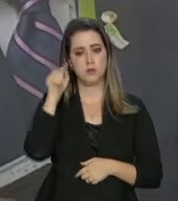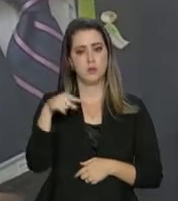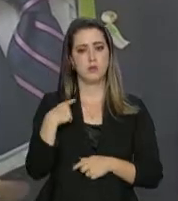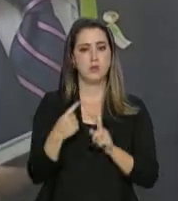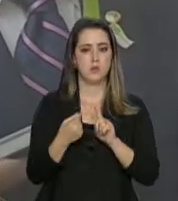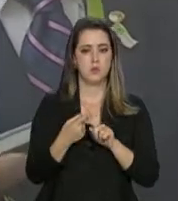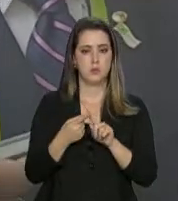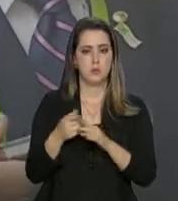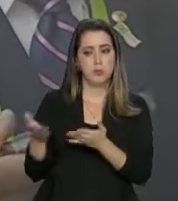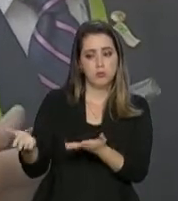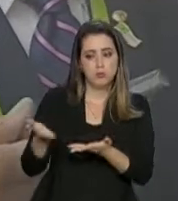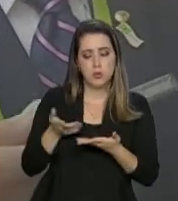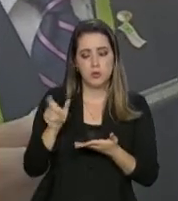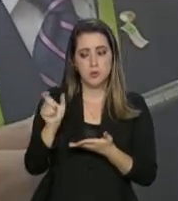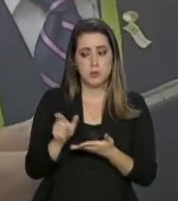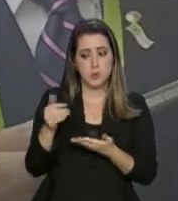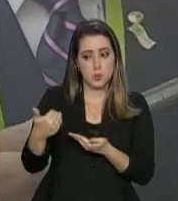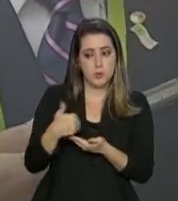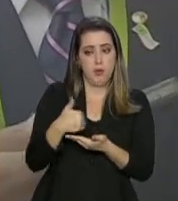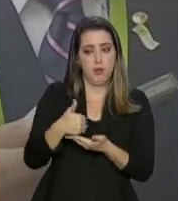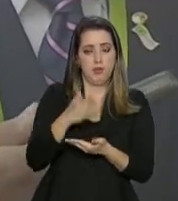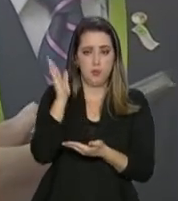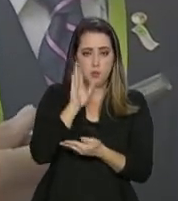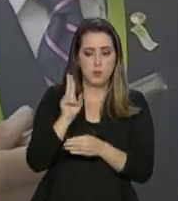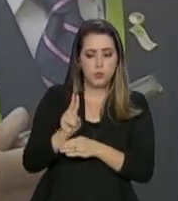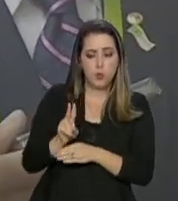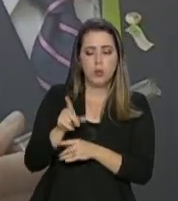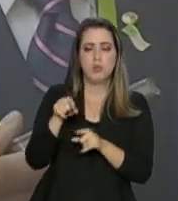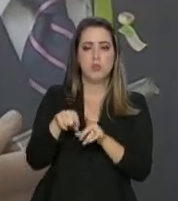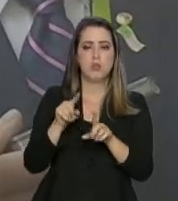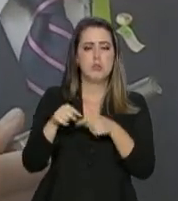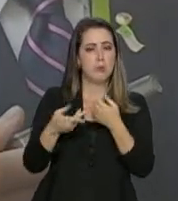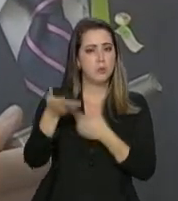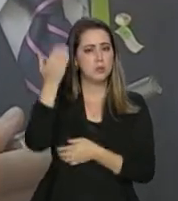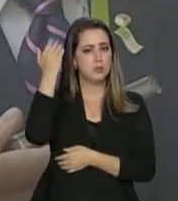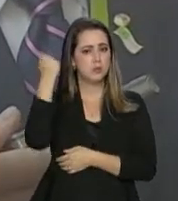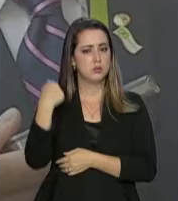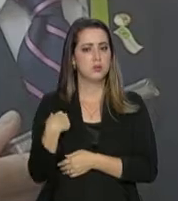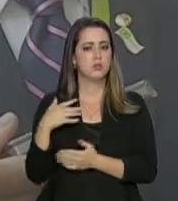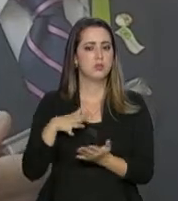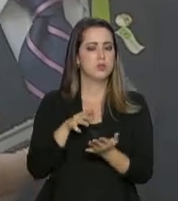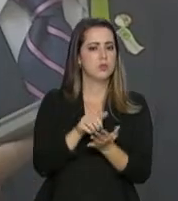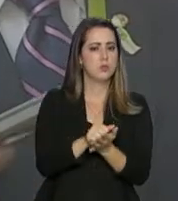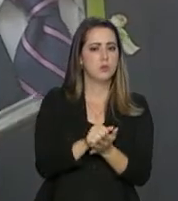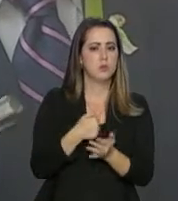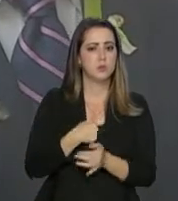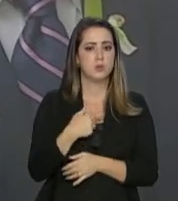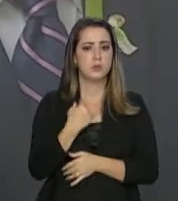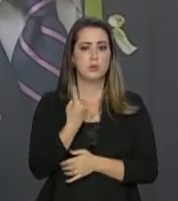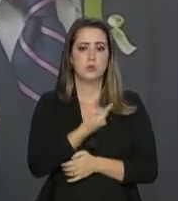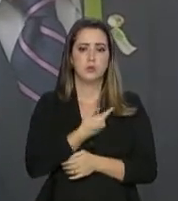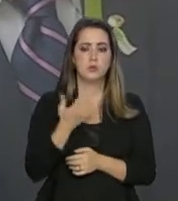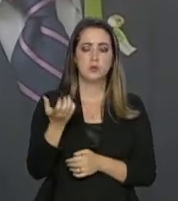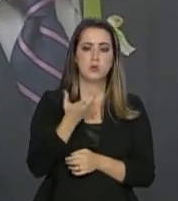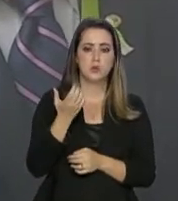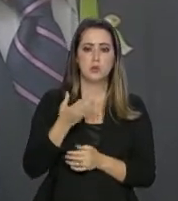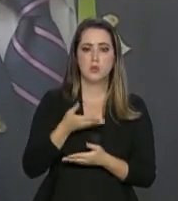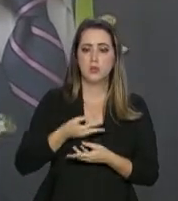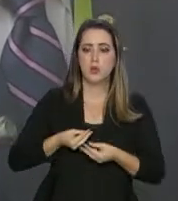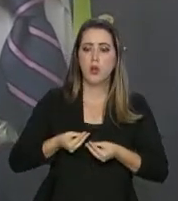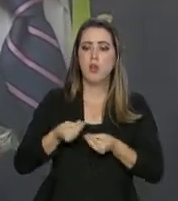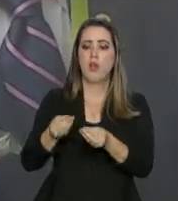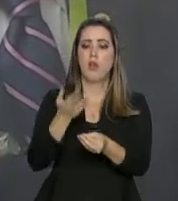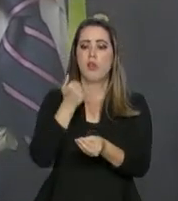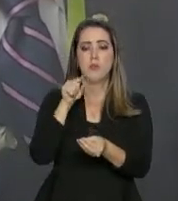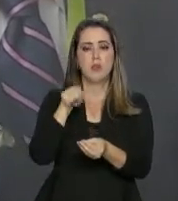primeiro olhando os refugiados acabei de dizer em segundo ponto há tempos atrás eu havia acabado de subir talvez nós pretendemos mandar alimentos e remédios